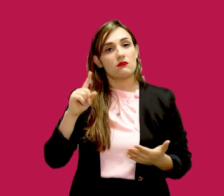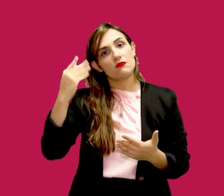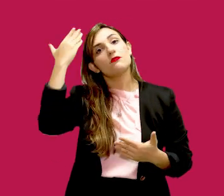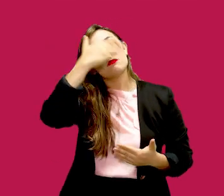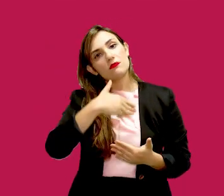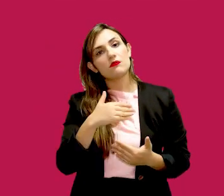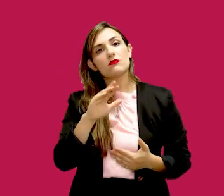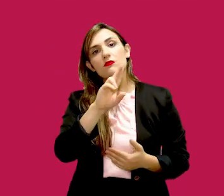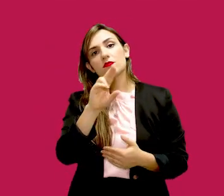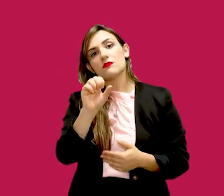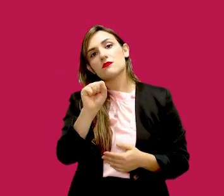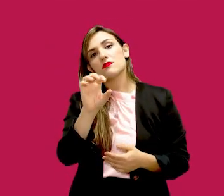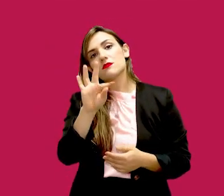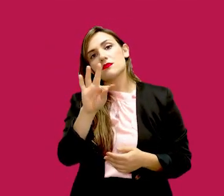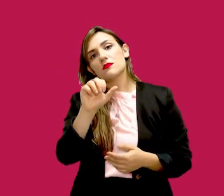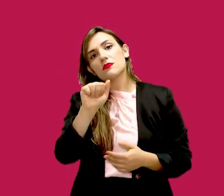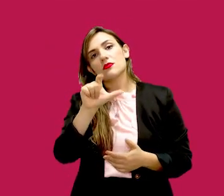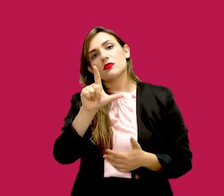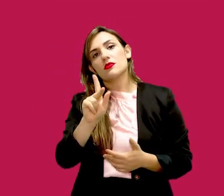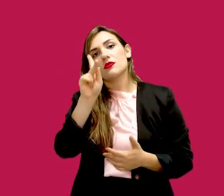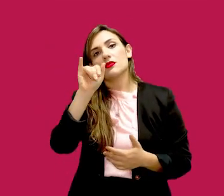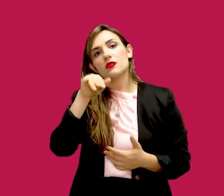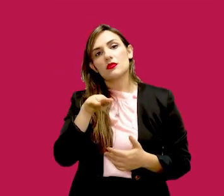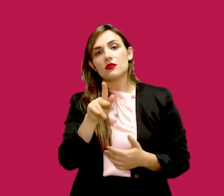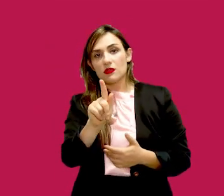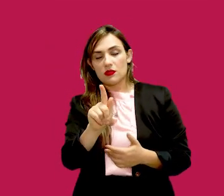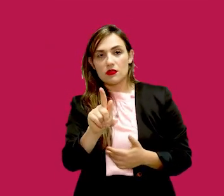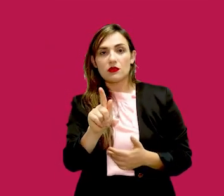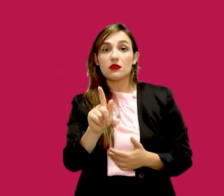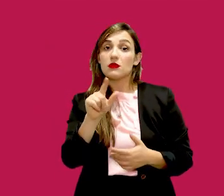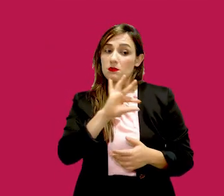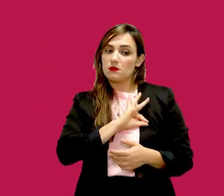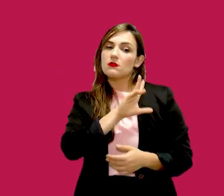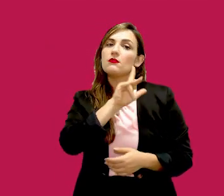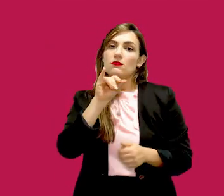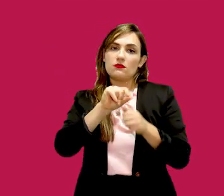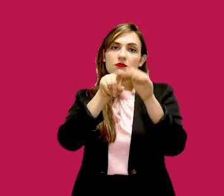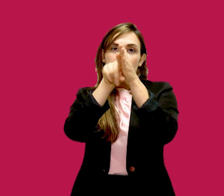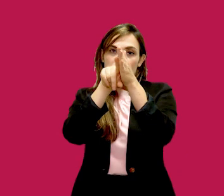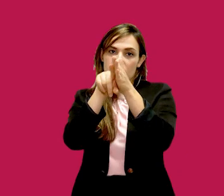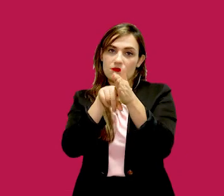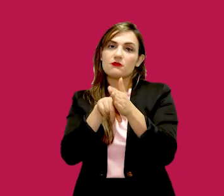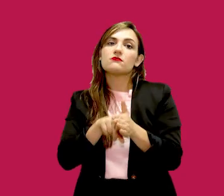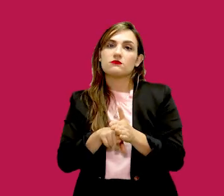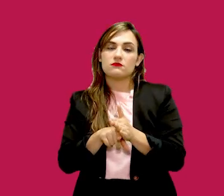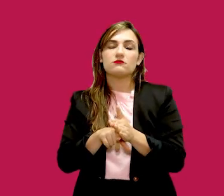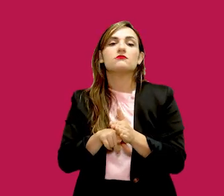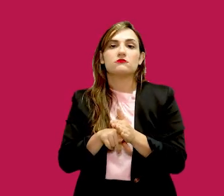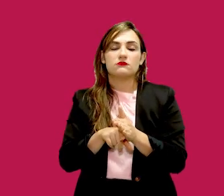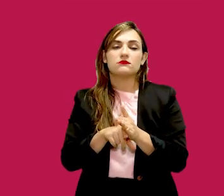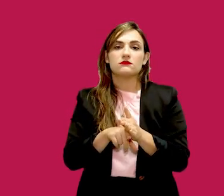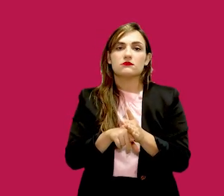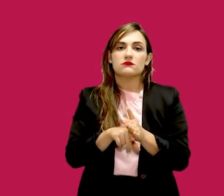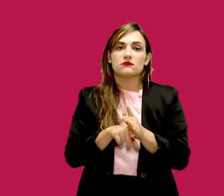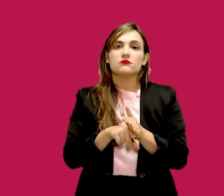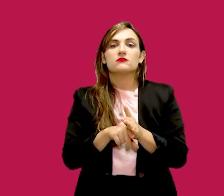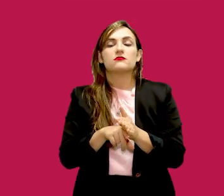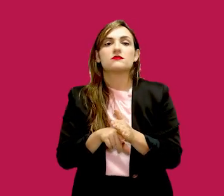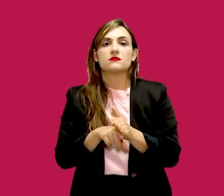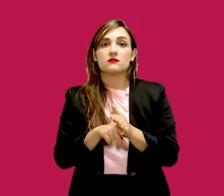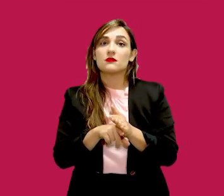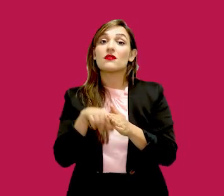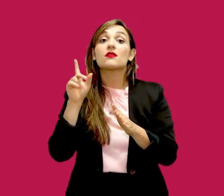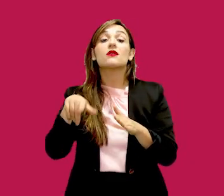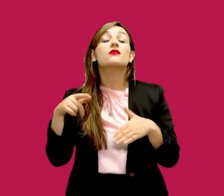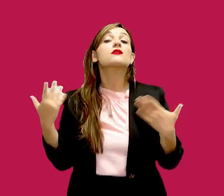mesmo, e a investigação que a polícia vai fazer e vai nos trazer os pedidos necessários para fazer com que cesse esse